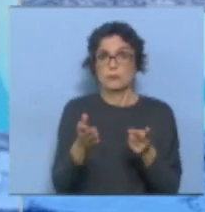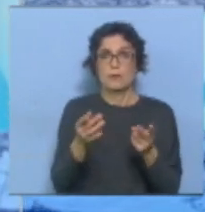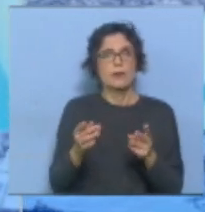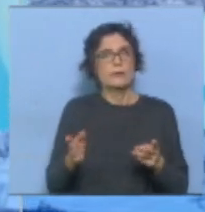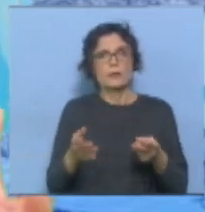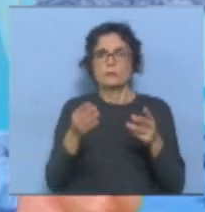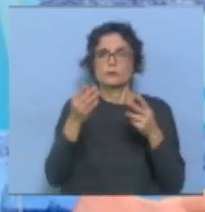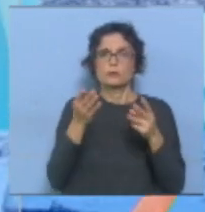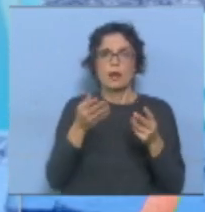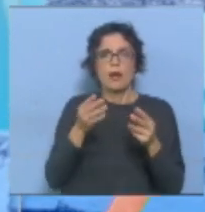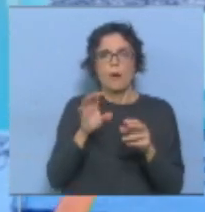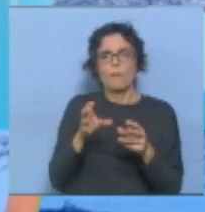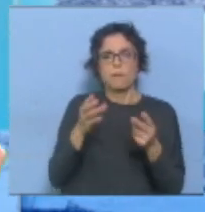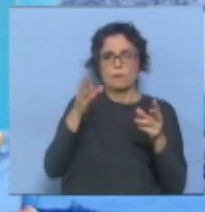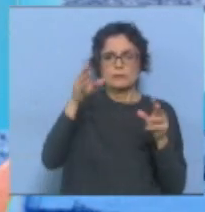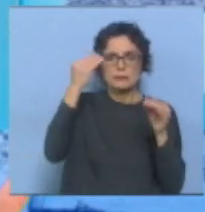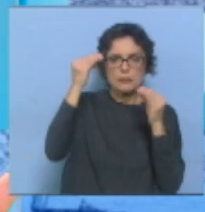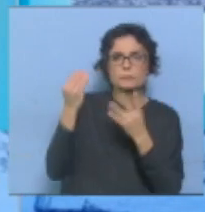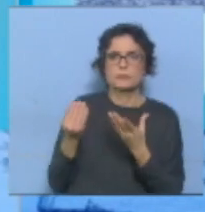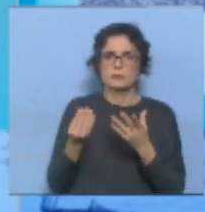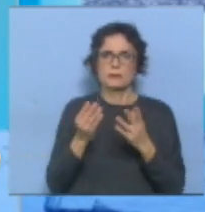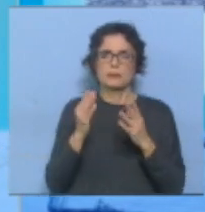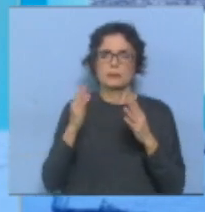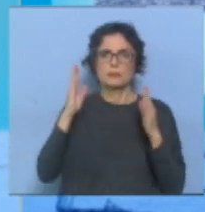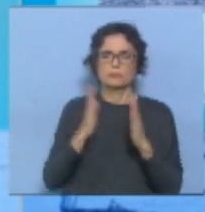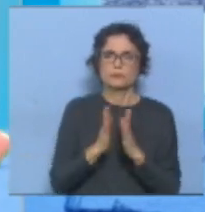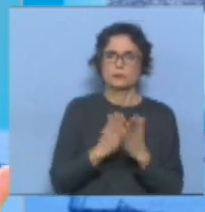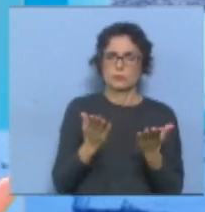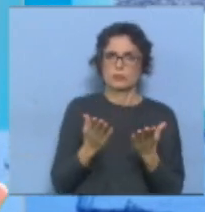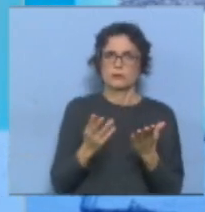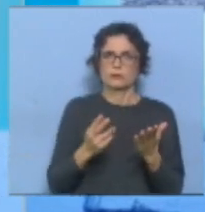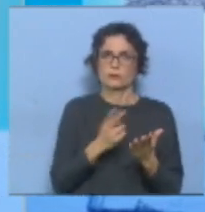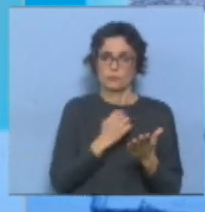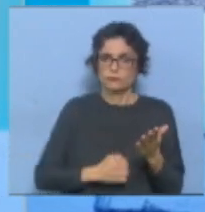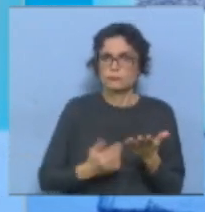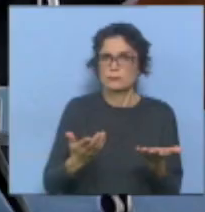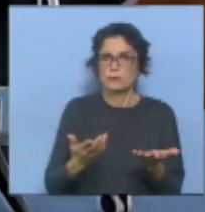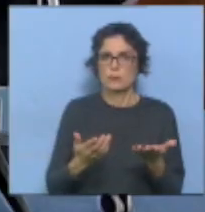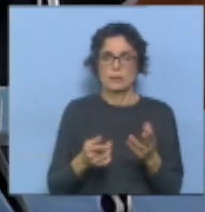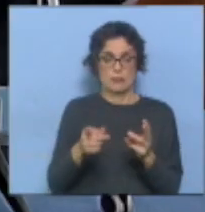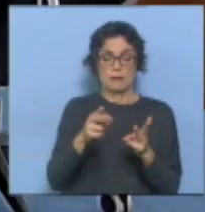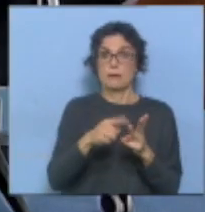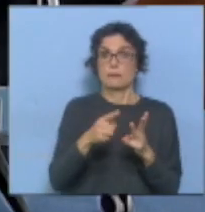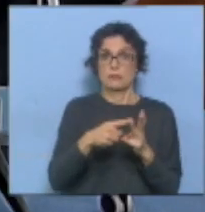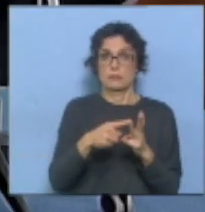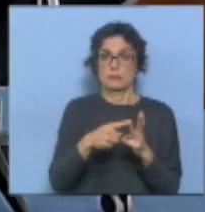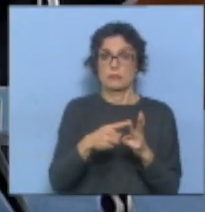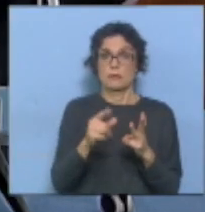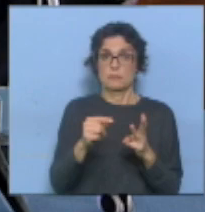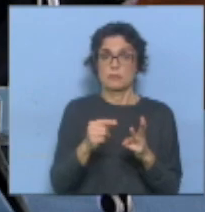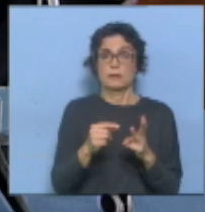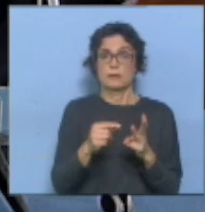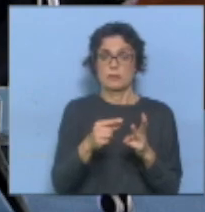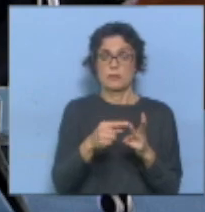formação. Os colégios, a católica, tem esse trabalho enorme que é de promoção da pessoa. E depois tem uma terceira linha de